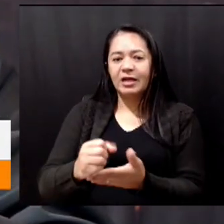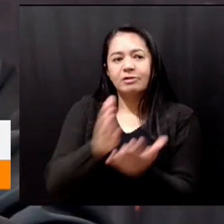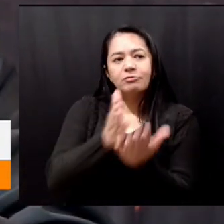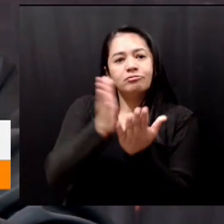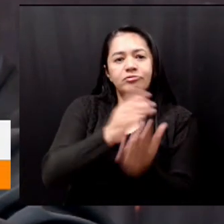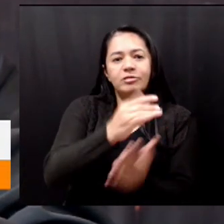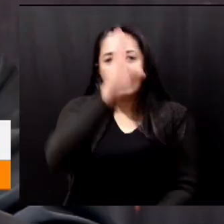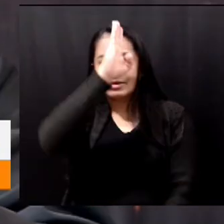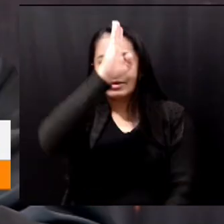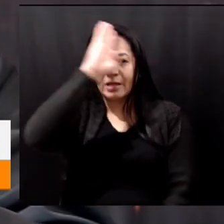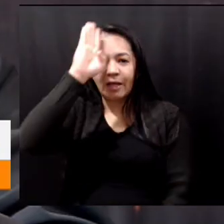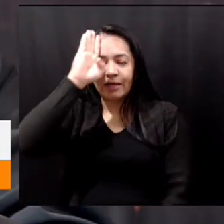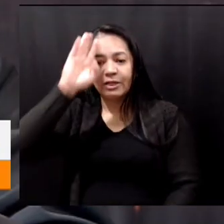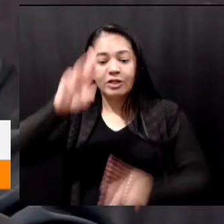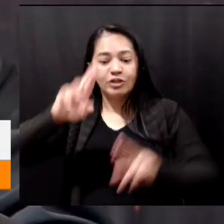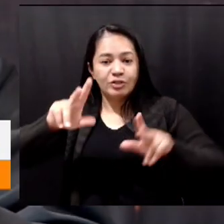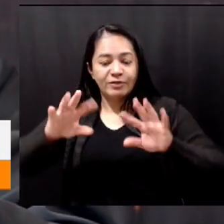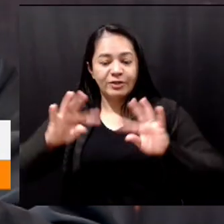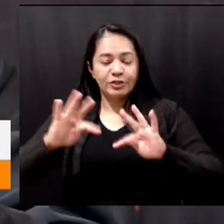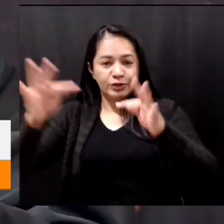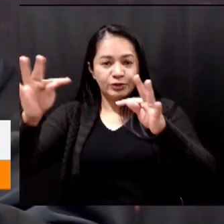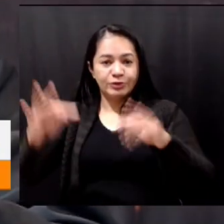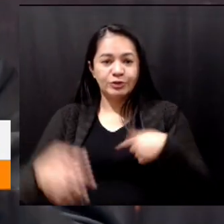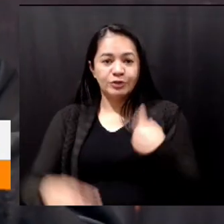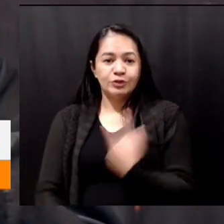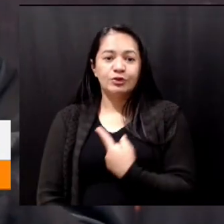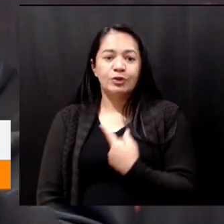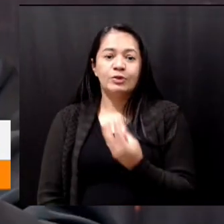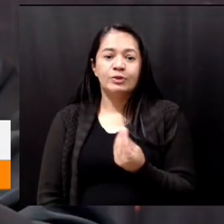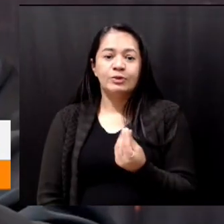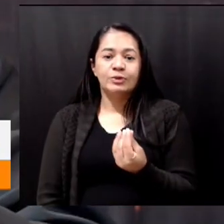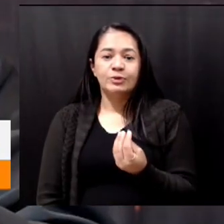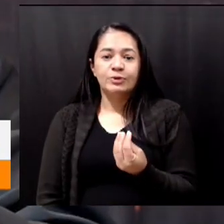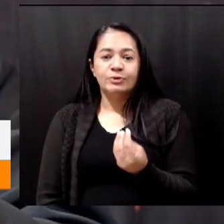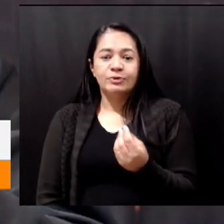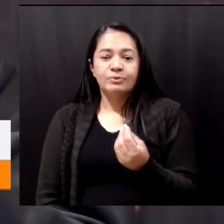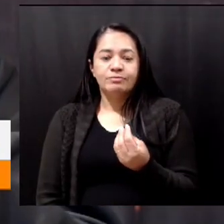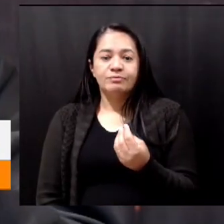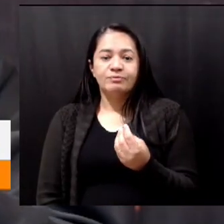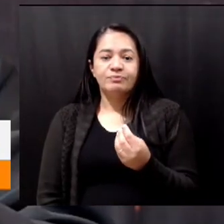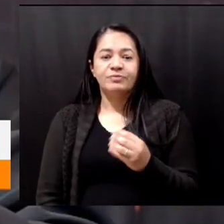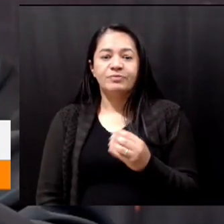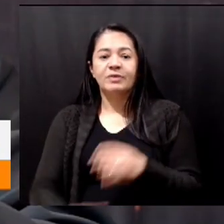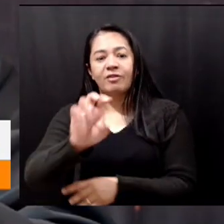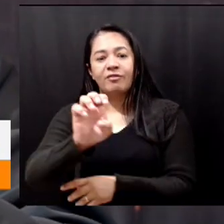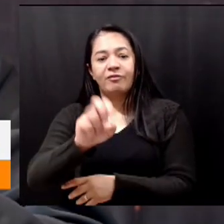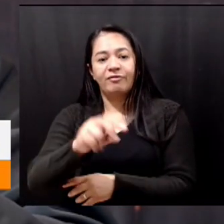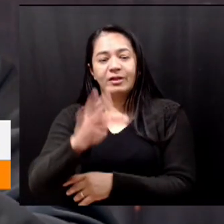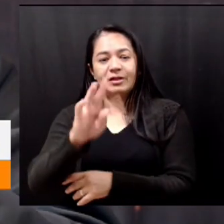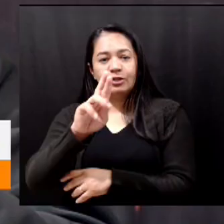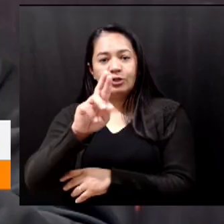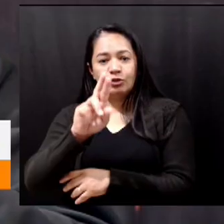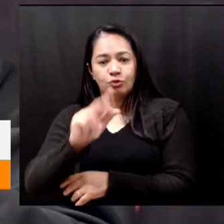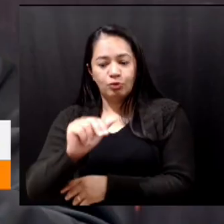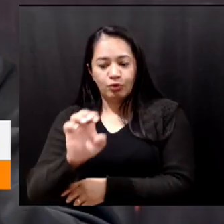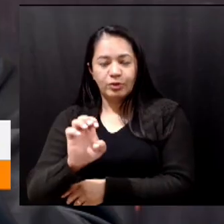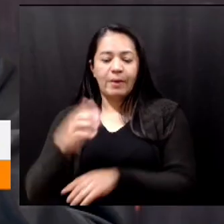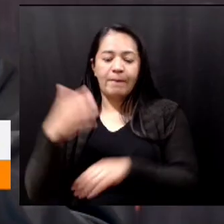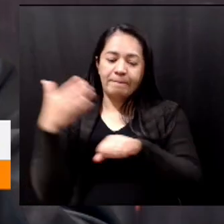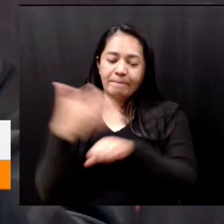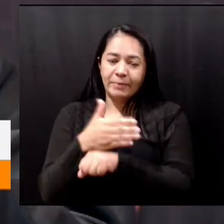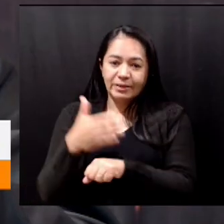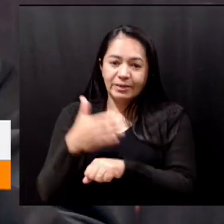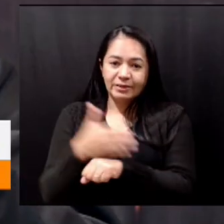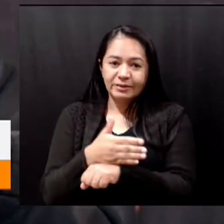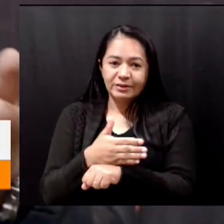tecnologia. E nós tivemos a Venture Hub, né, como um dos participantes da realização, que a gente traz o quê? A